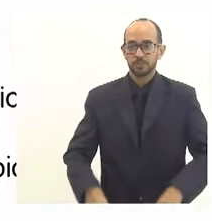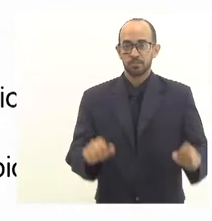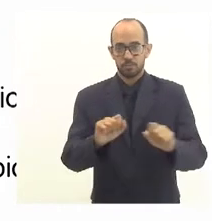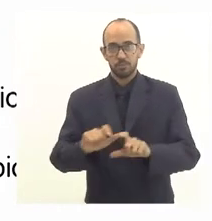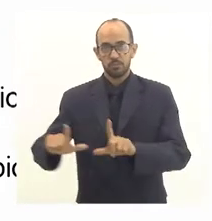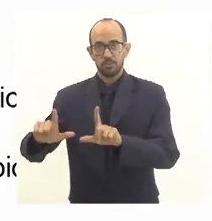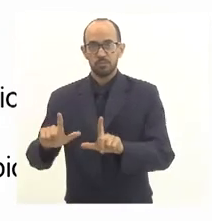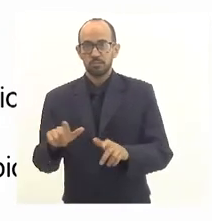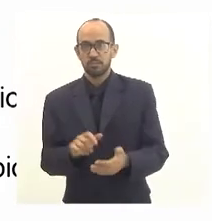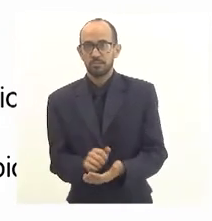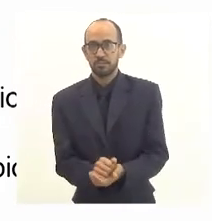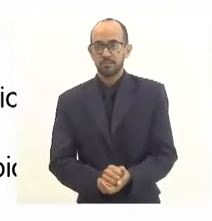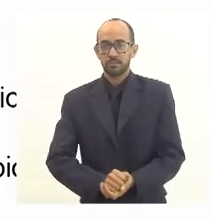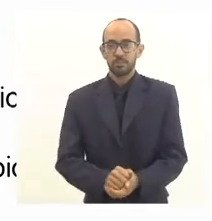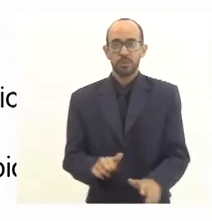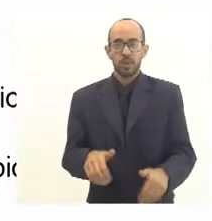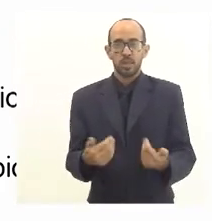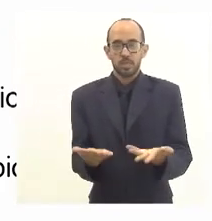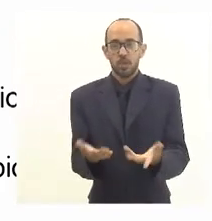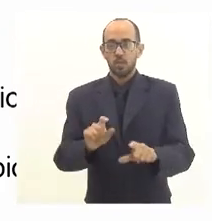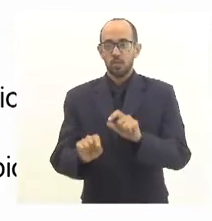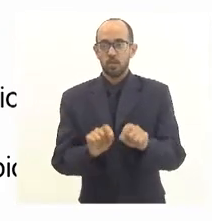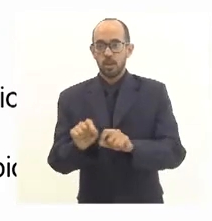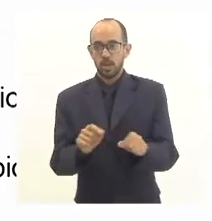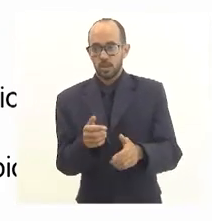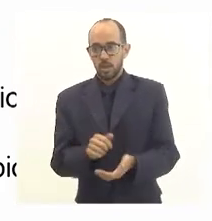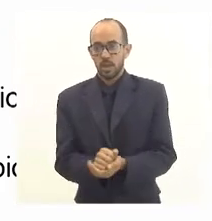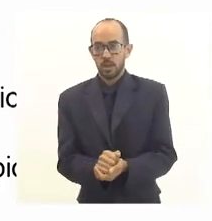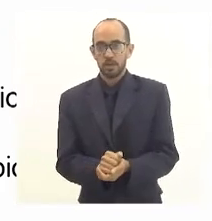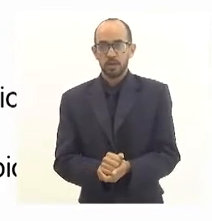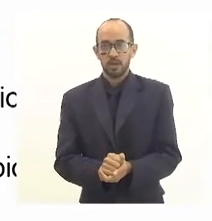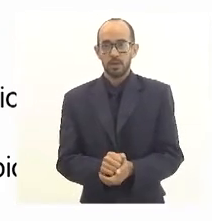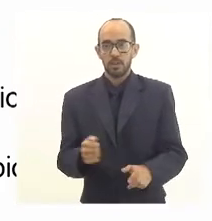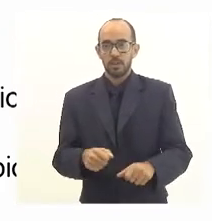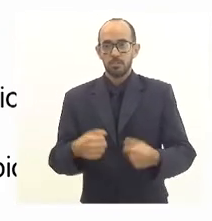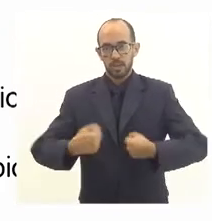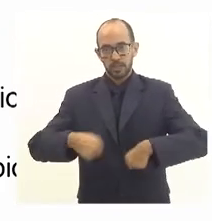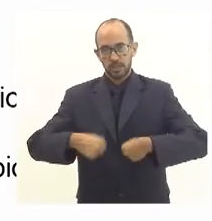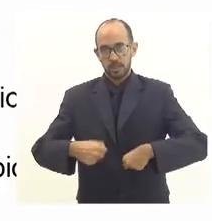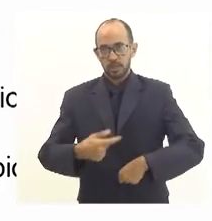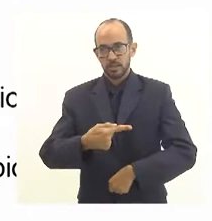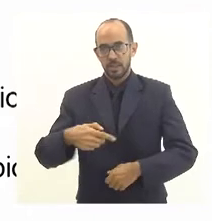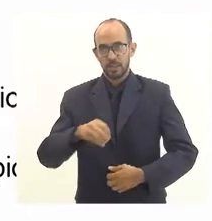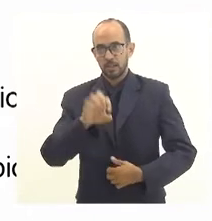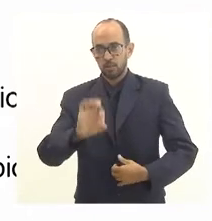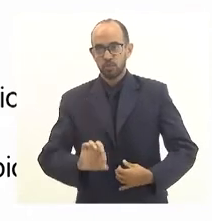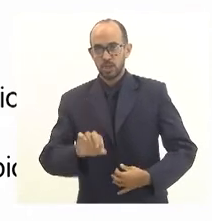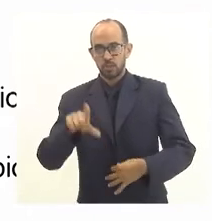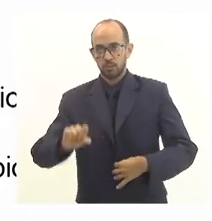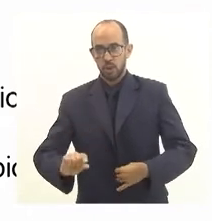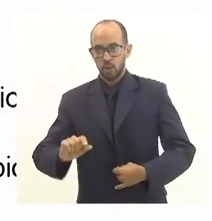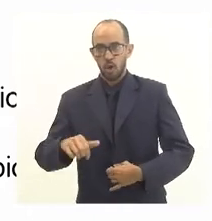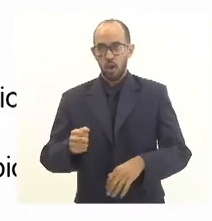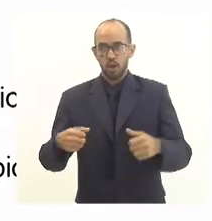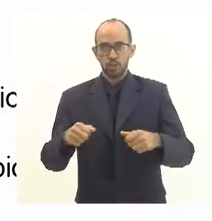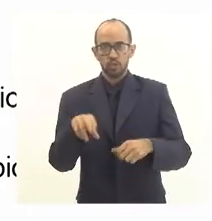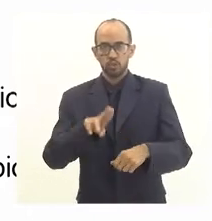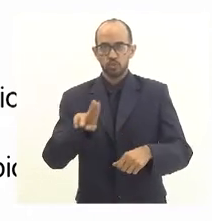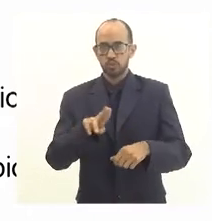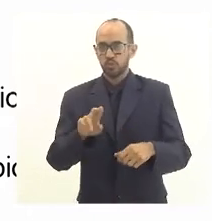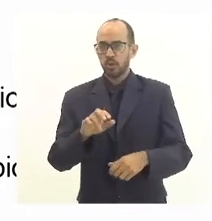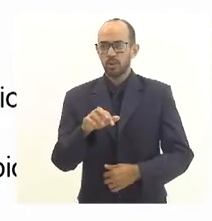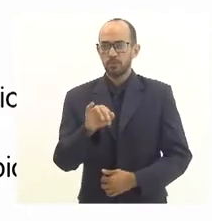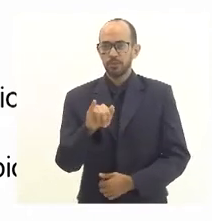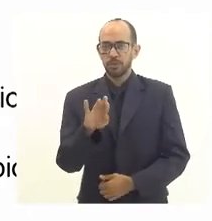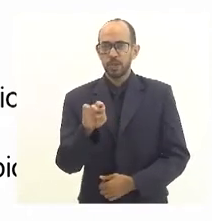Eles têm algumas vantagens, que é a conectividade última milha, uma necessidade 70% menor no uso de fibra ótica do que a